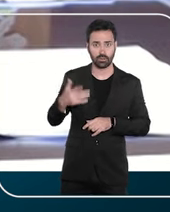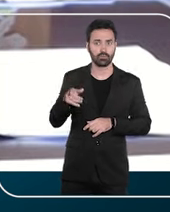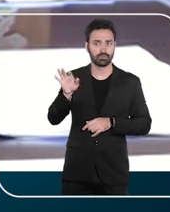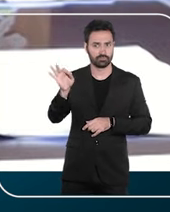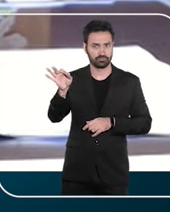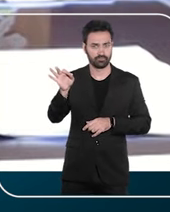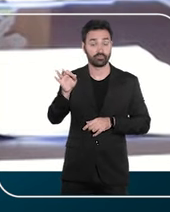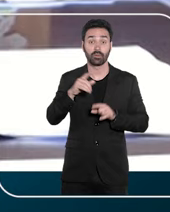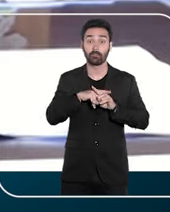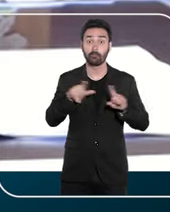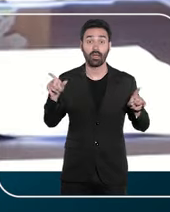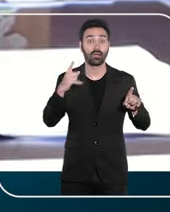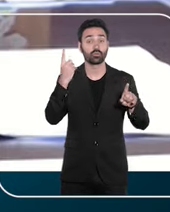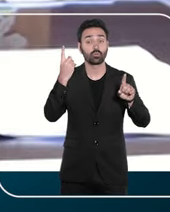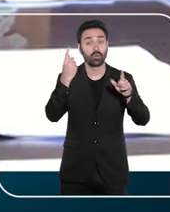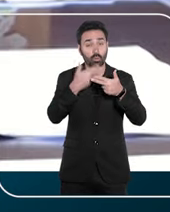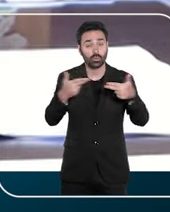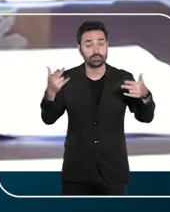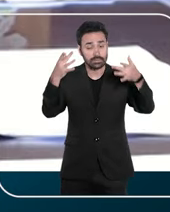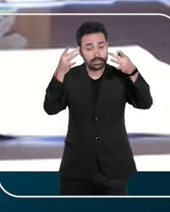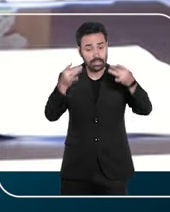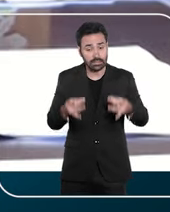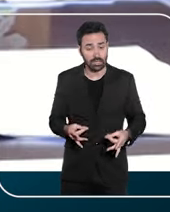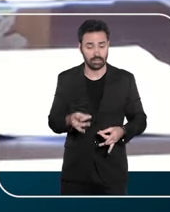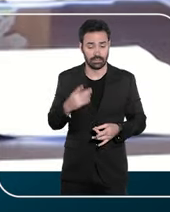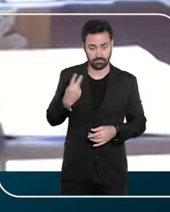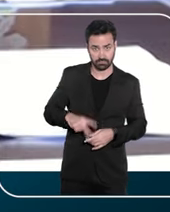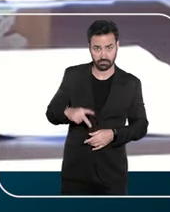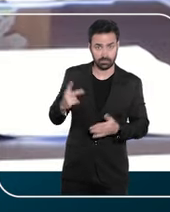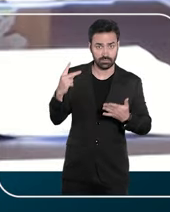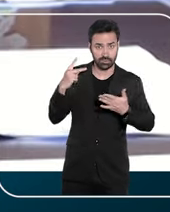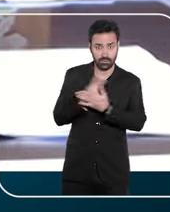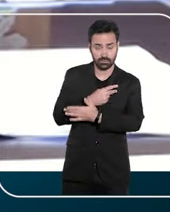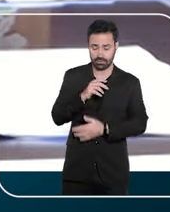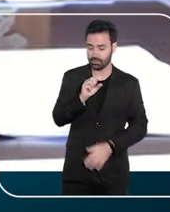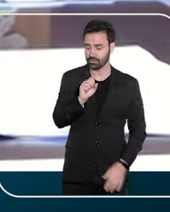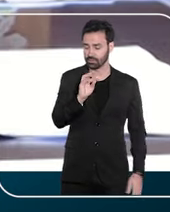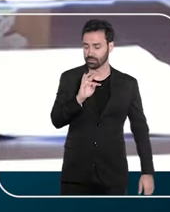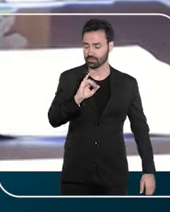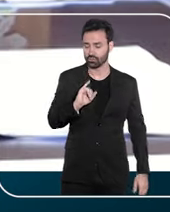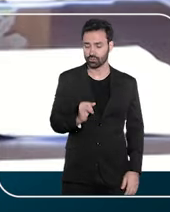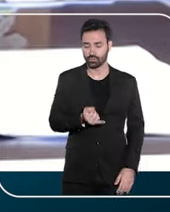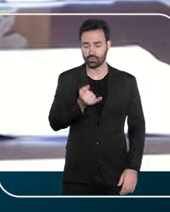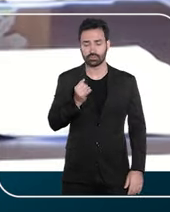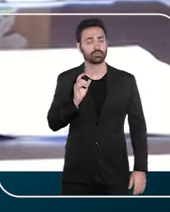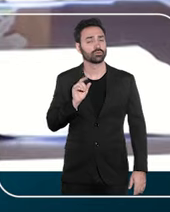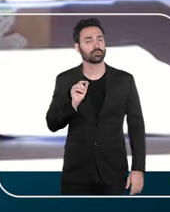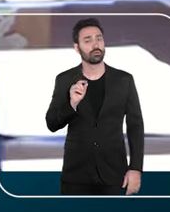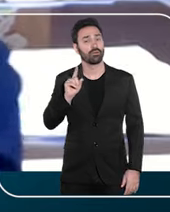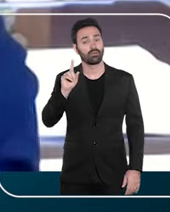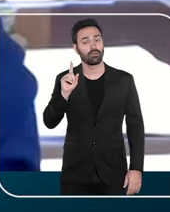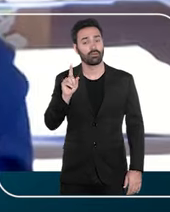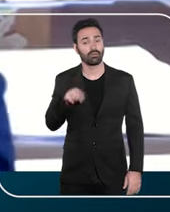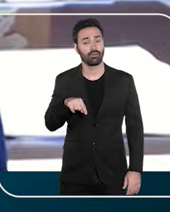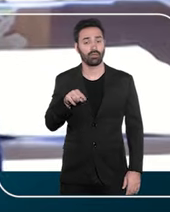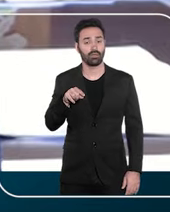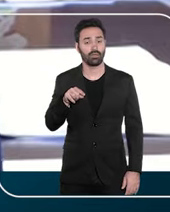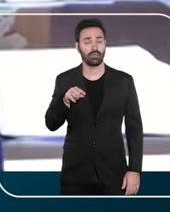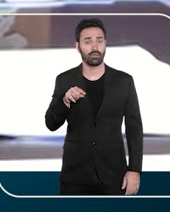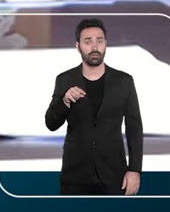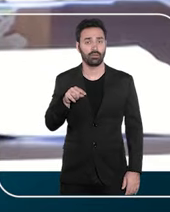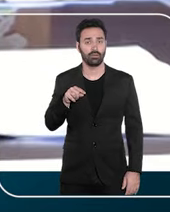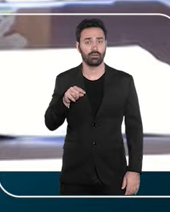que nós estamos enfrentando aqui no STJ que diz respeito exatamente àquilo que se rotulou chamado de